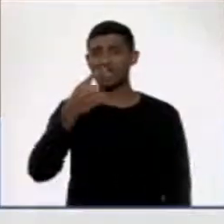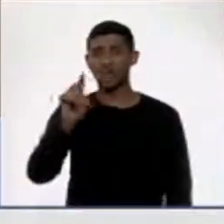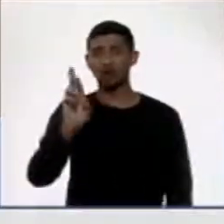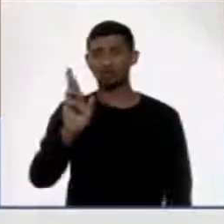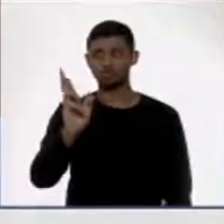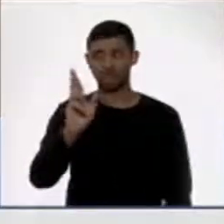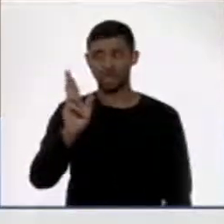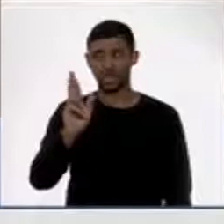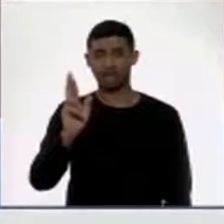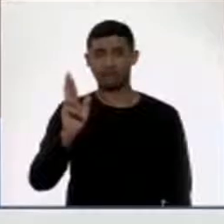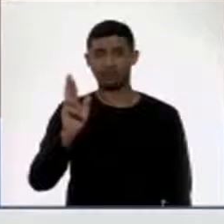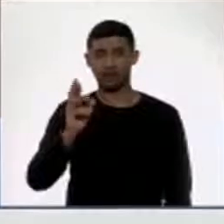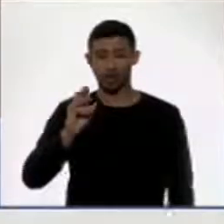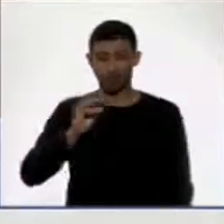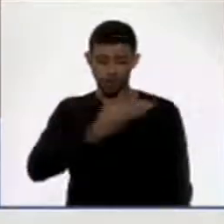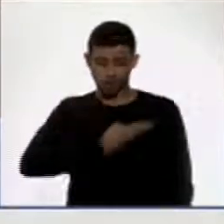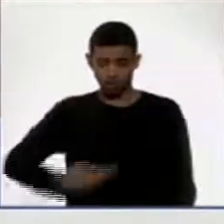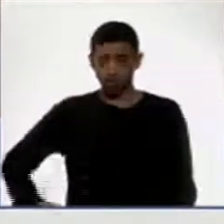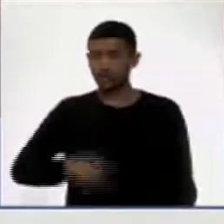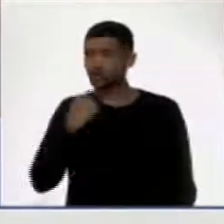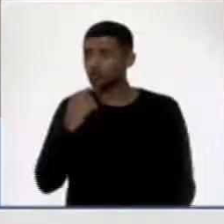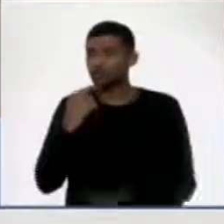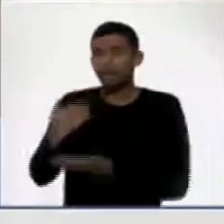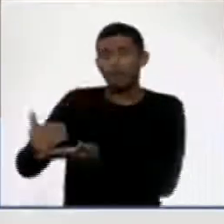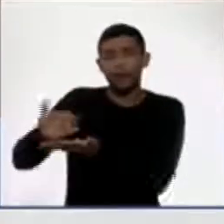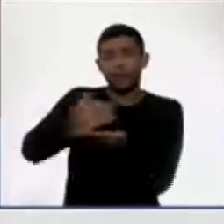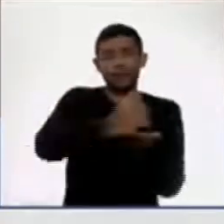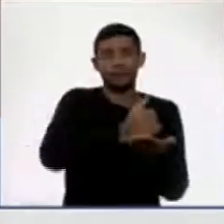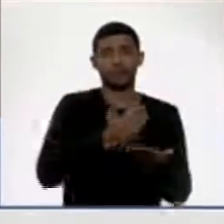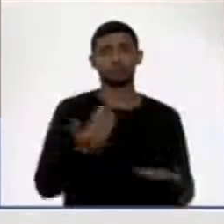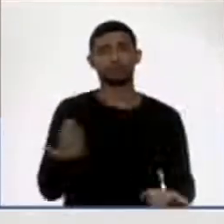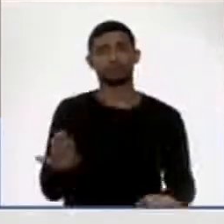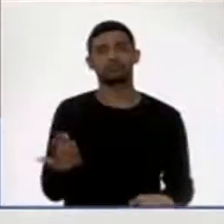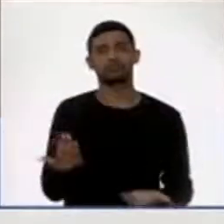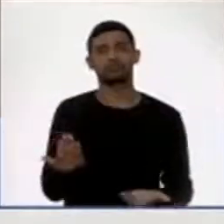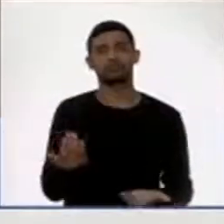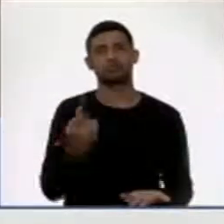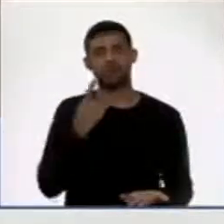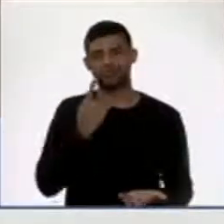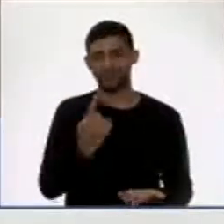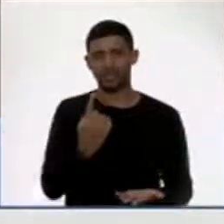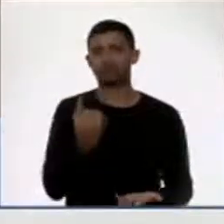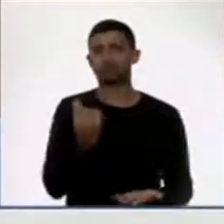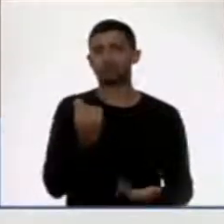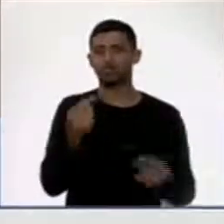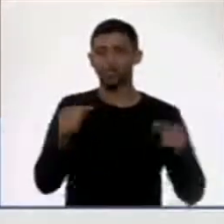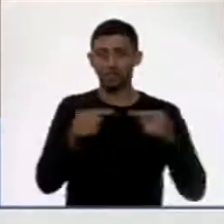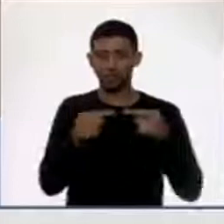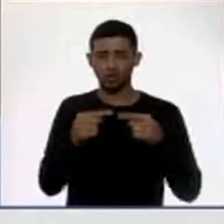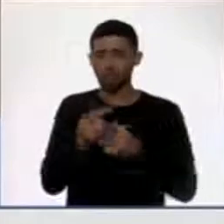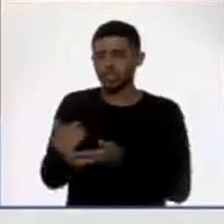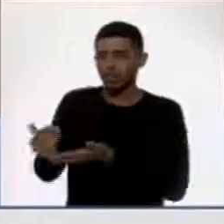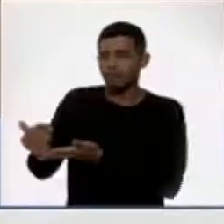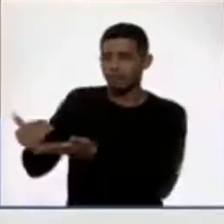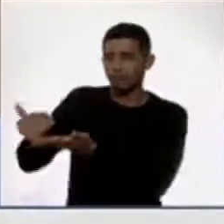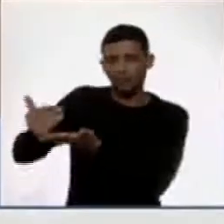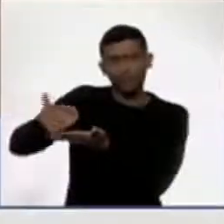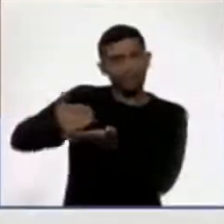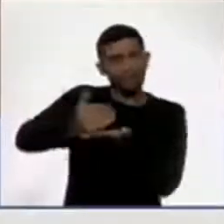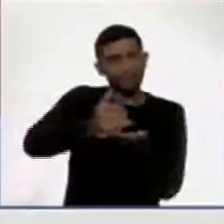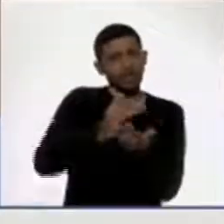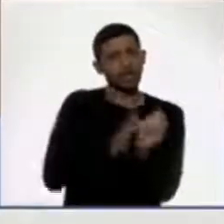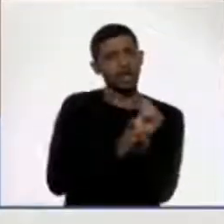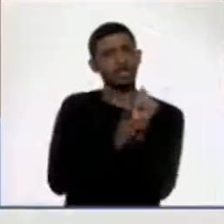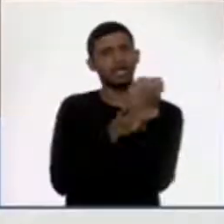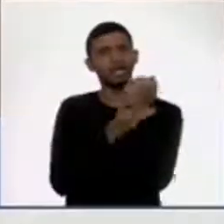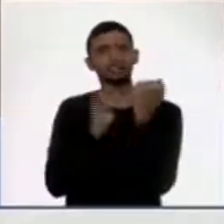vai deixar de arrecadar e que deveria ser parte da arrecadação que garantiria